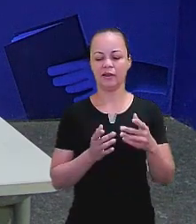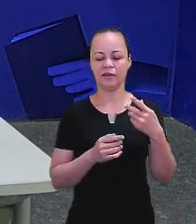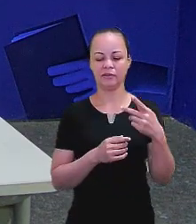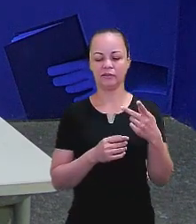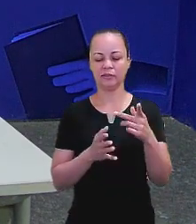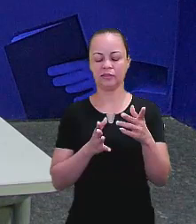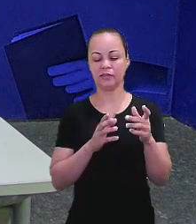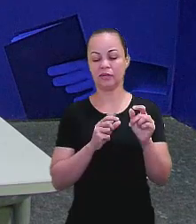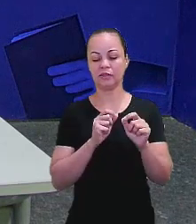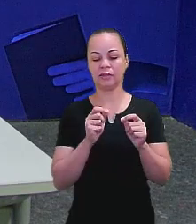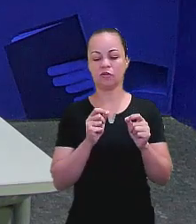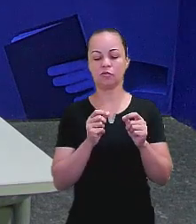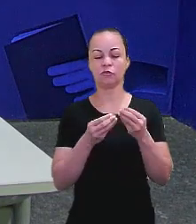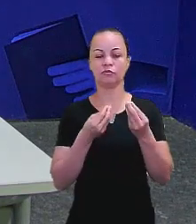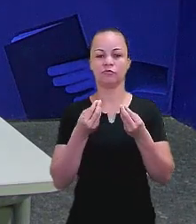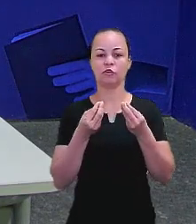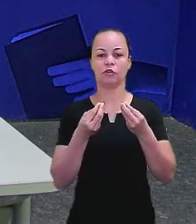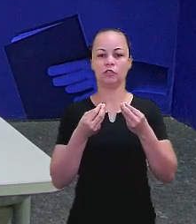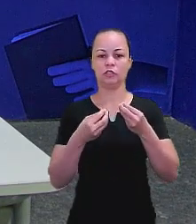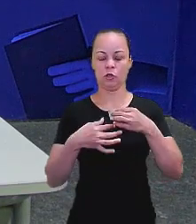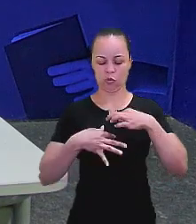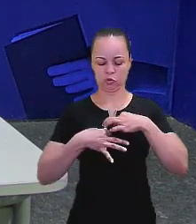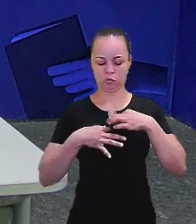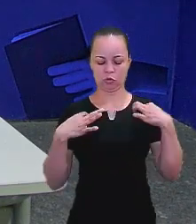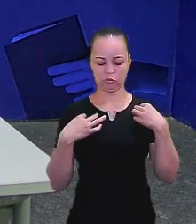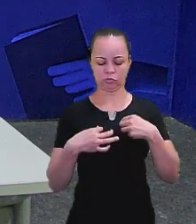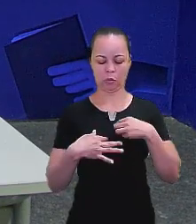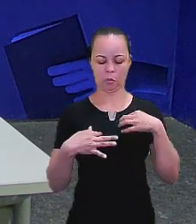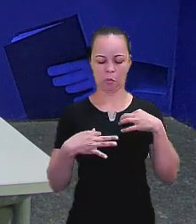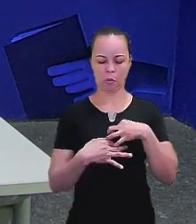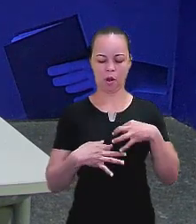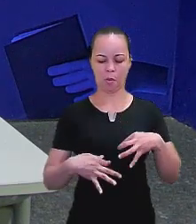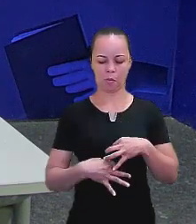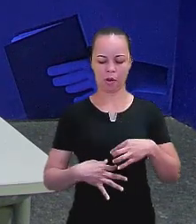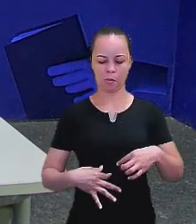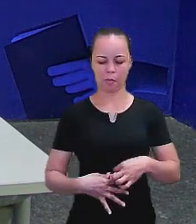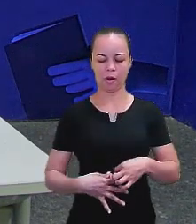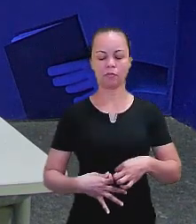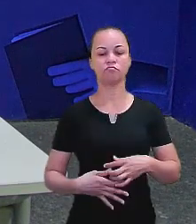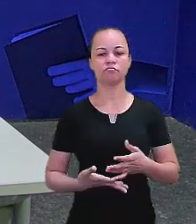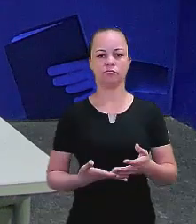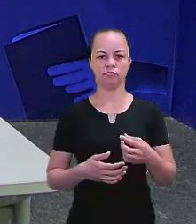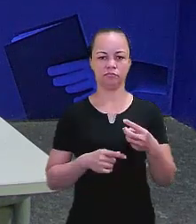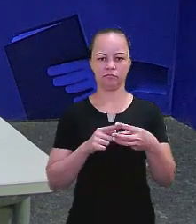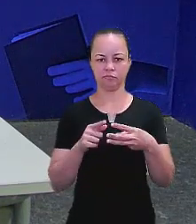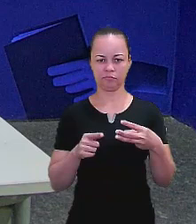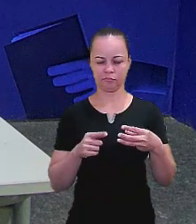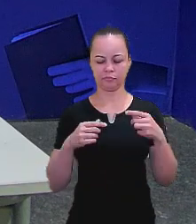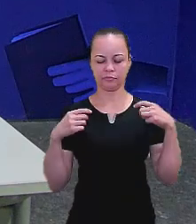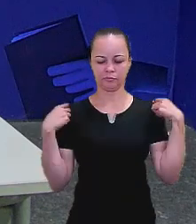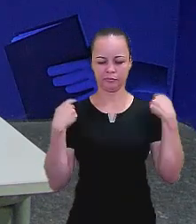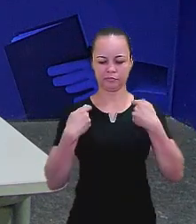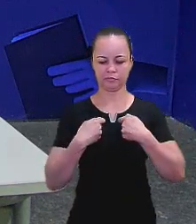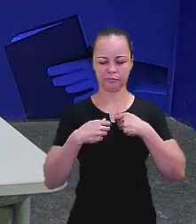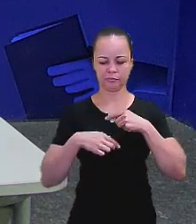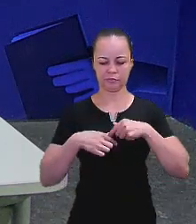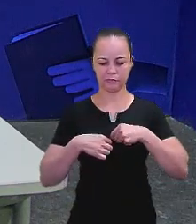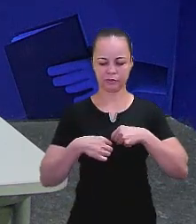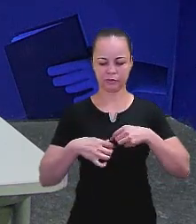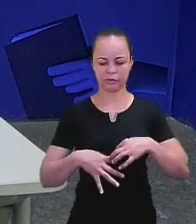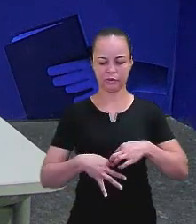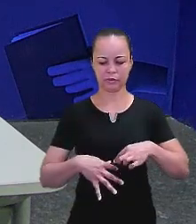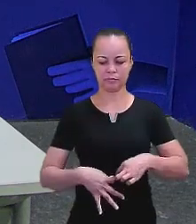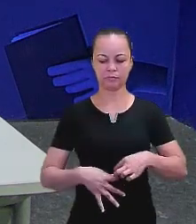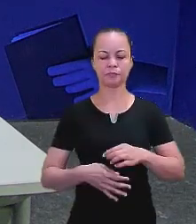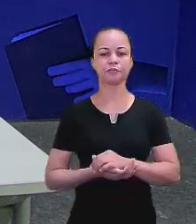do casaco, né? Colocar 3 botões pro casaco.